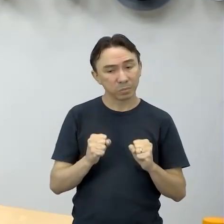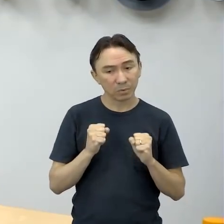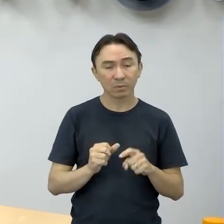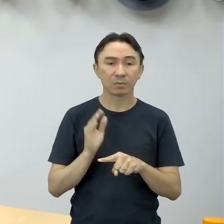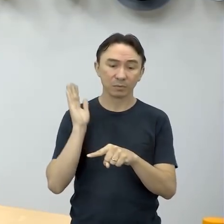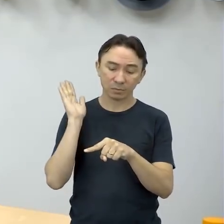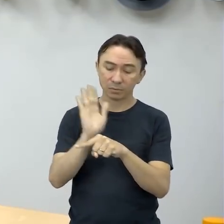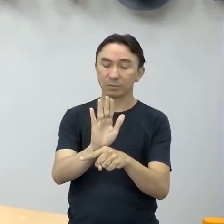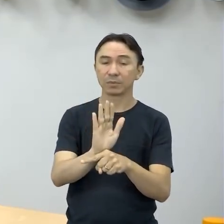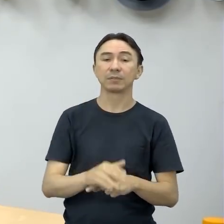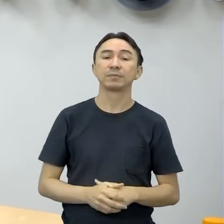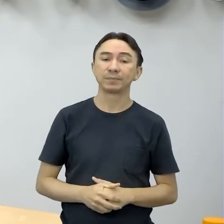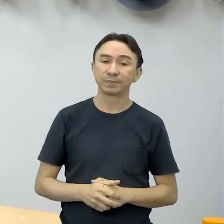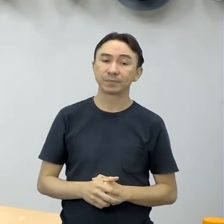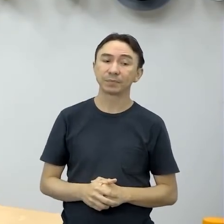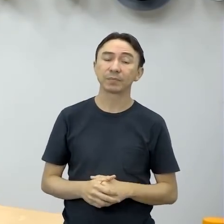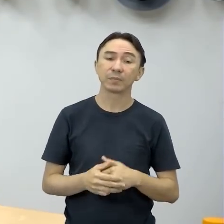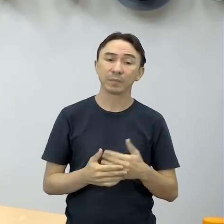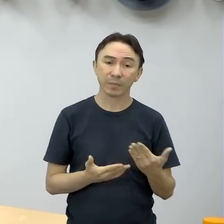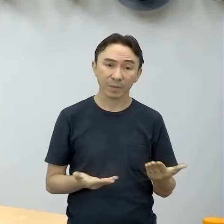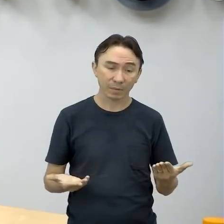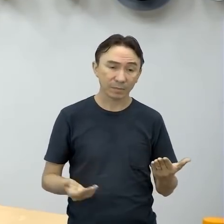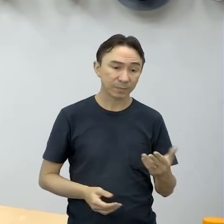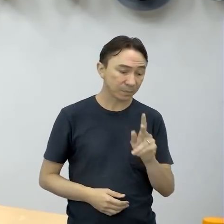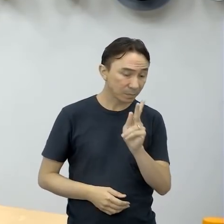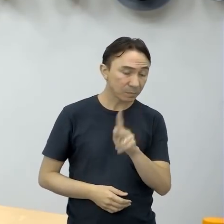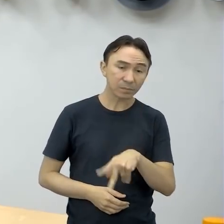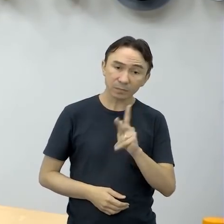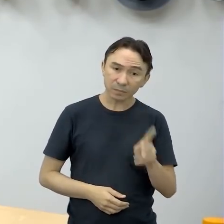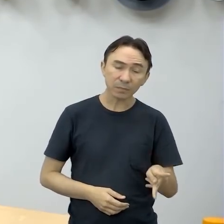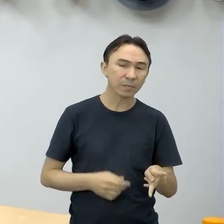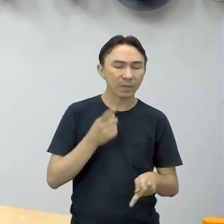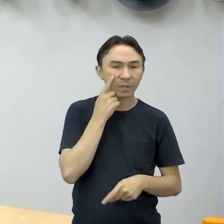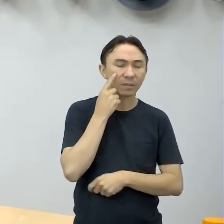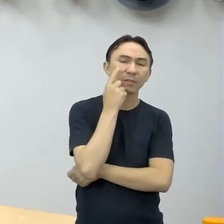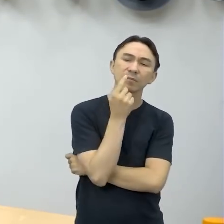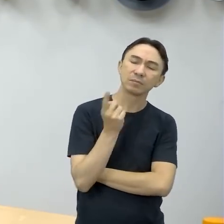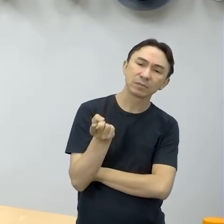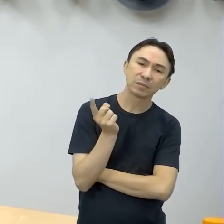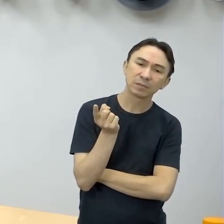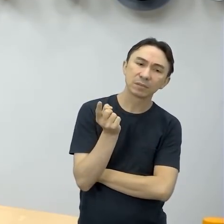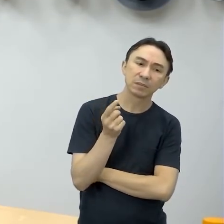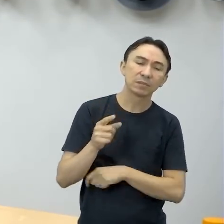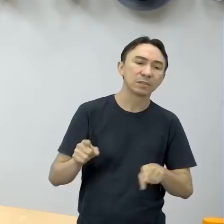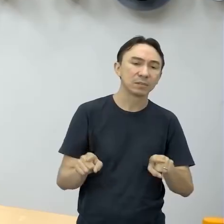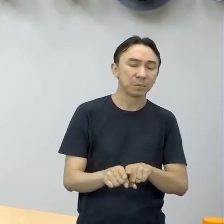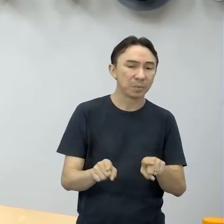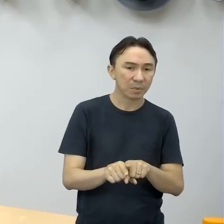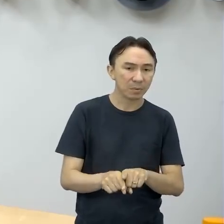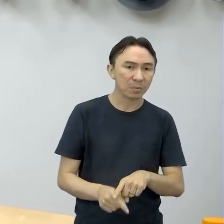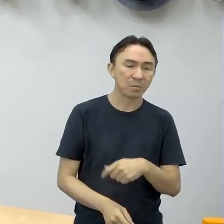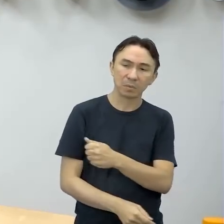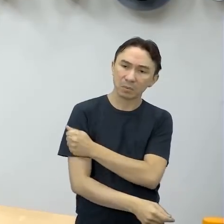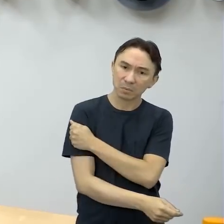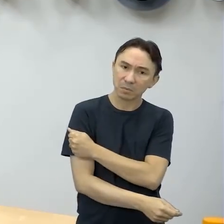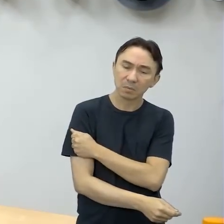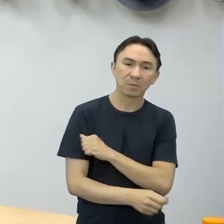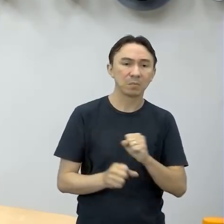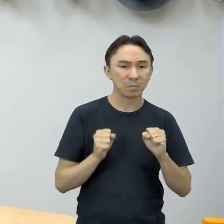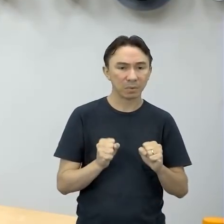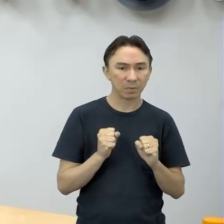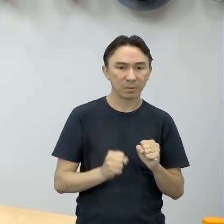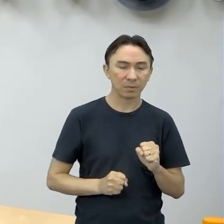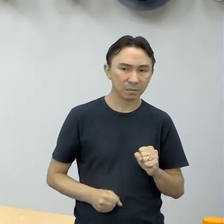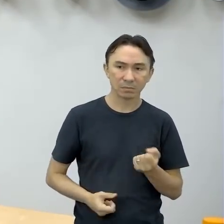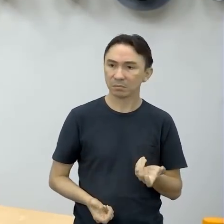Sim, Que o professor irá olhar esse diário de bordo e também o estudante poderá também compartilhar com os demais